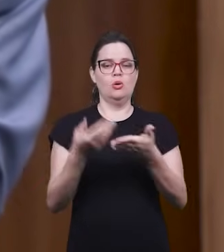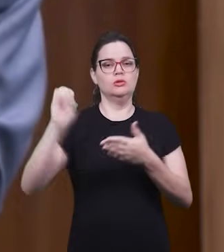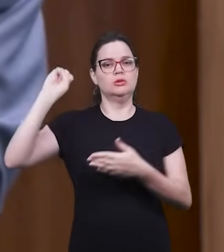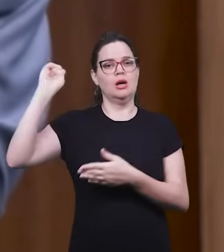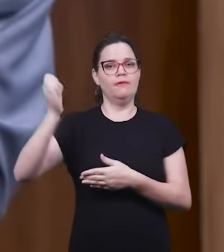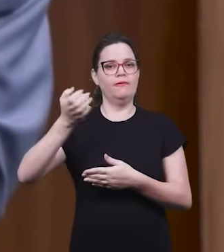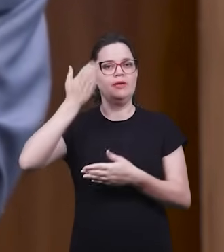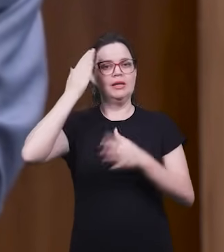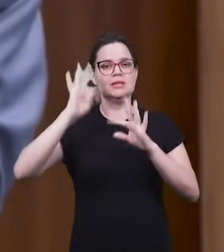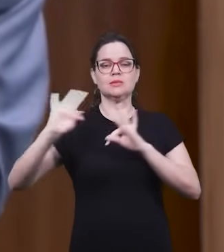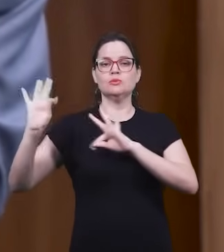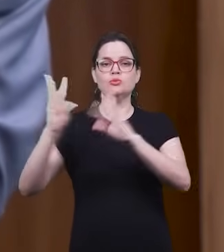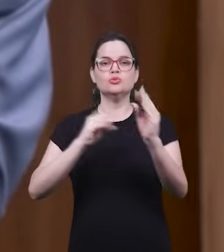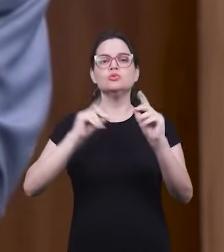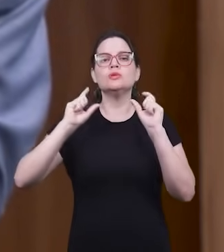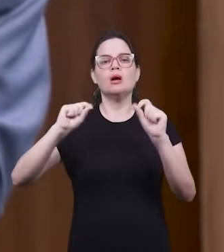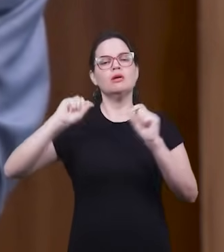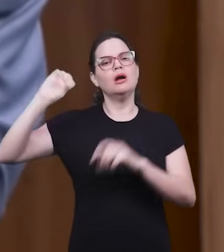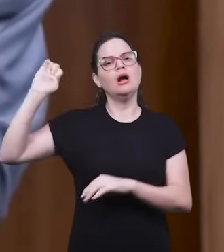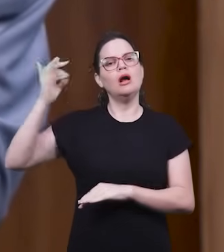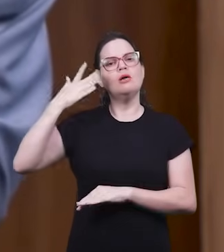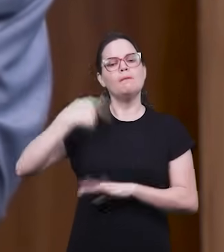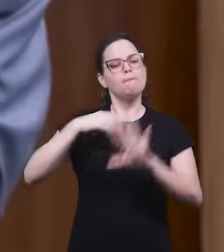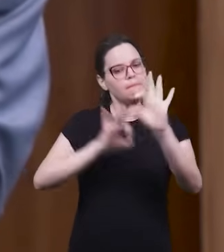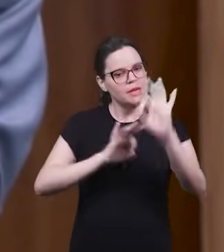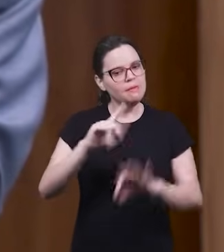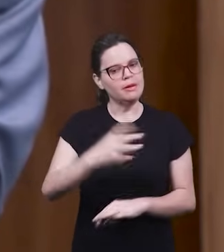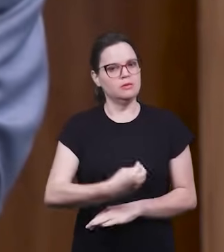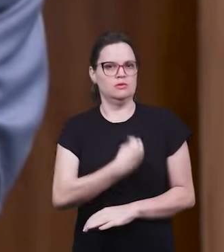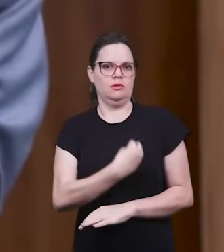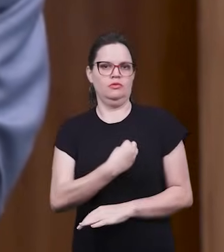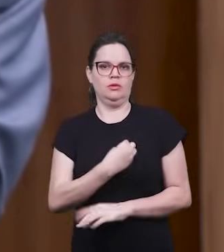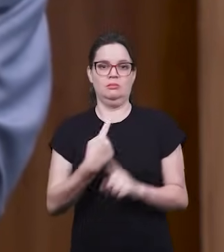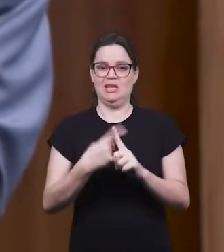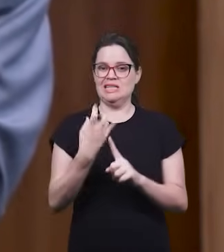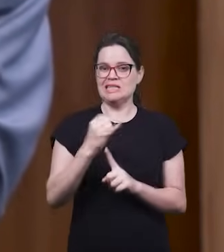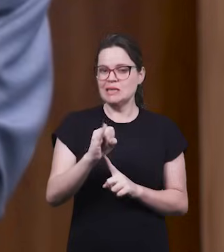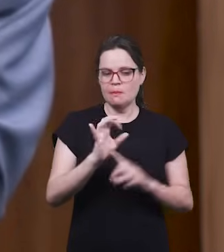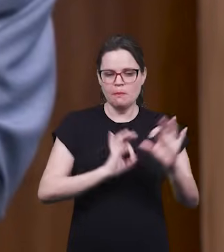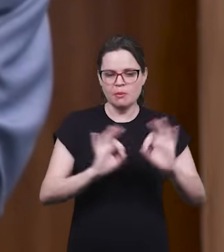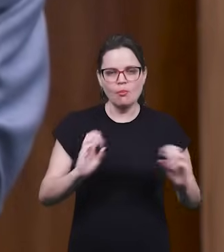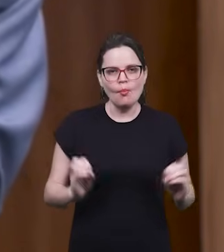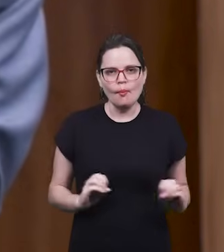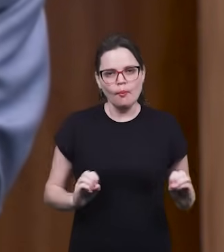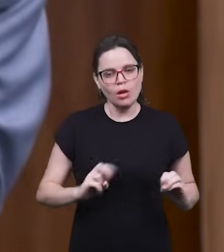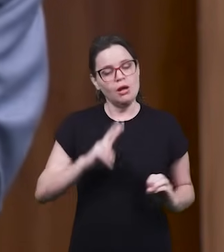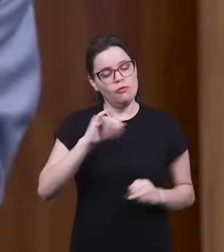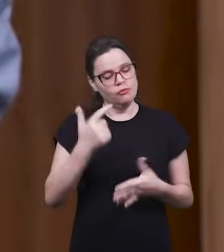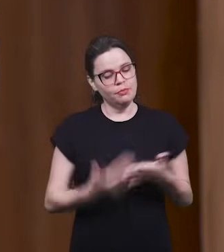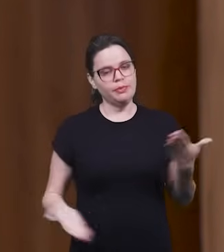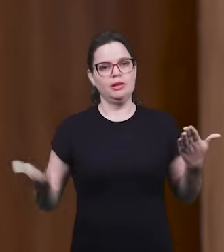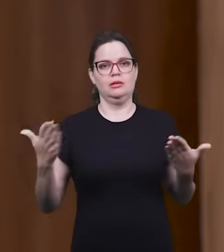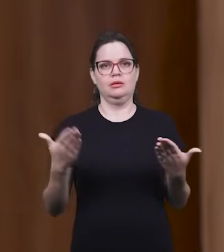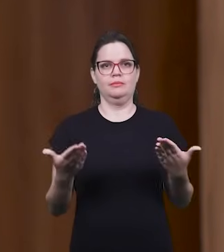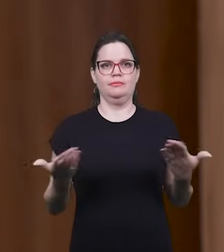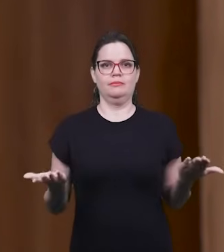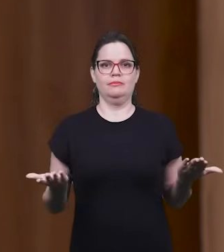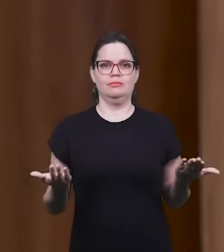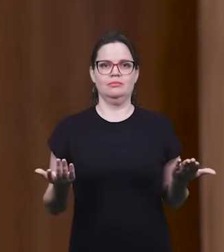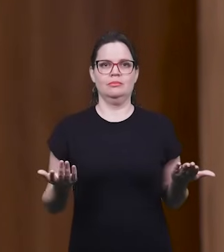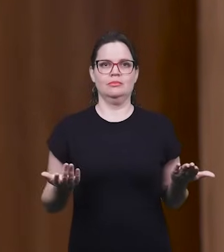revelações, tudo é preparo, porque se não for assim, roda tudo. Porque não tem nada para se